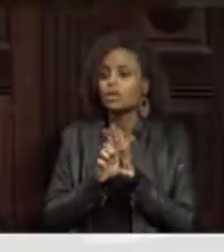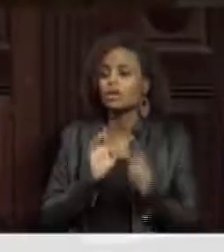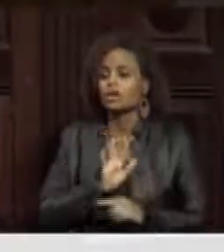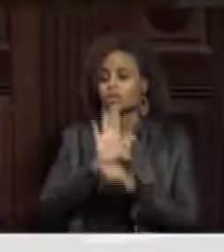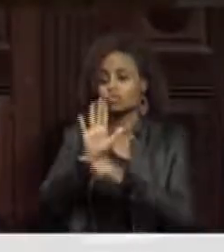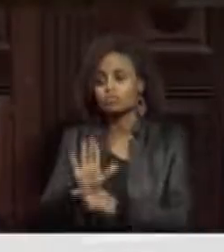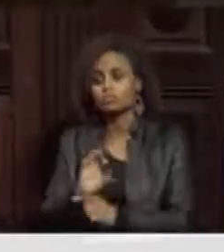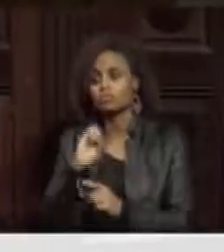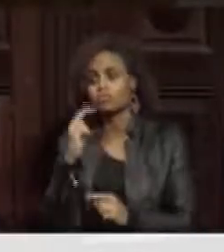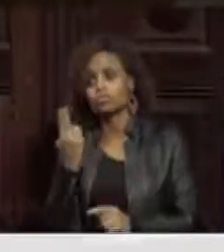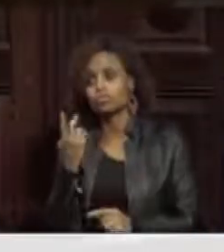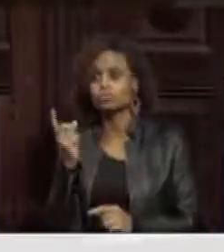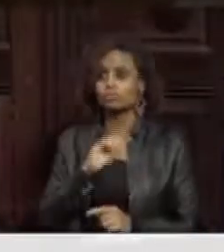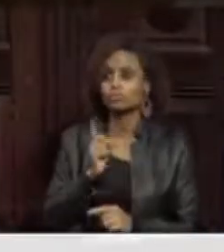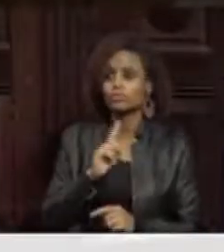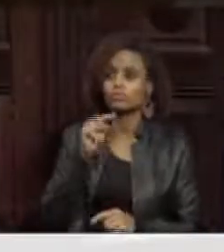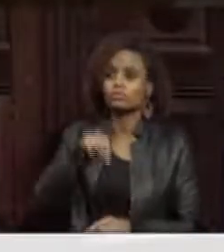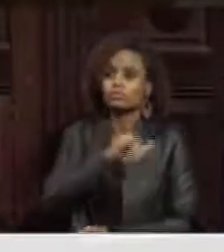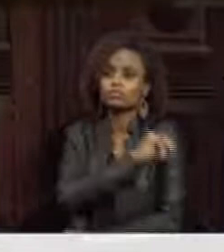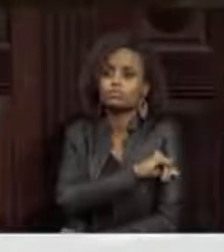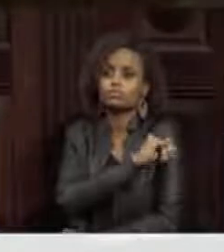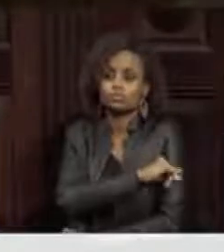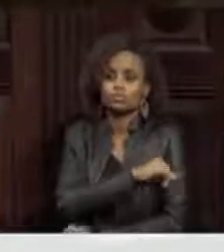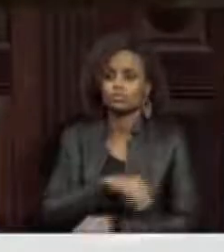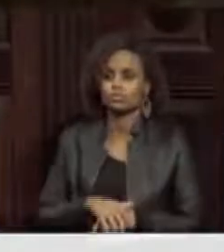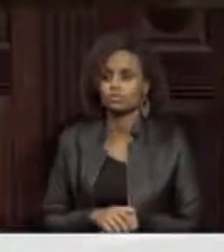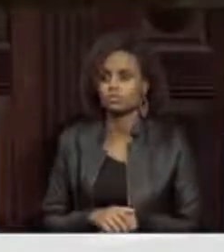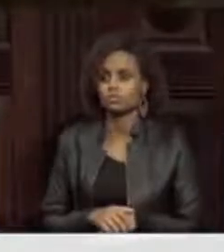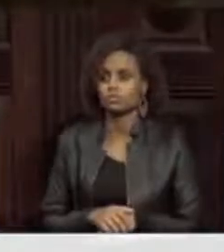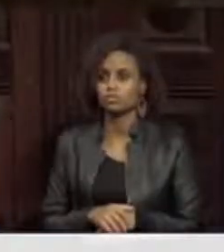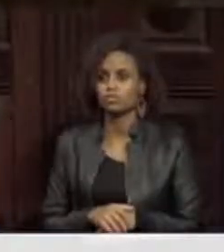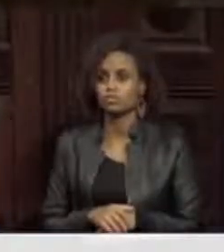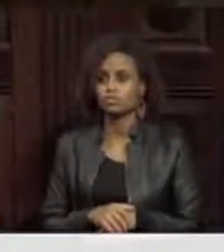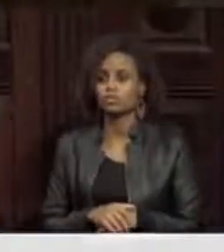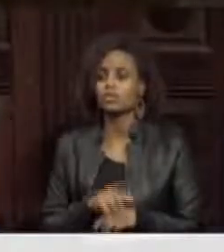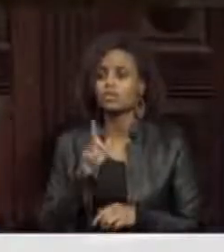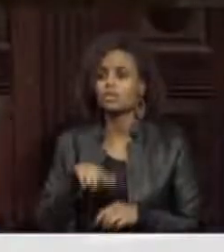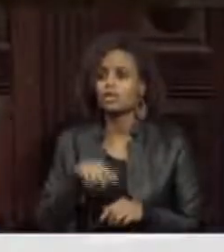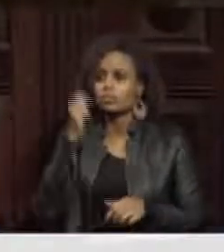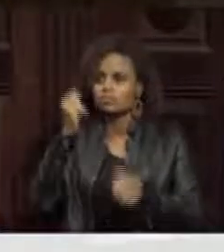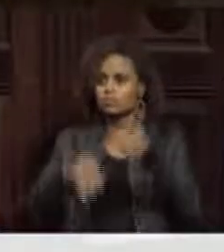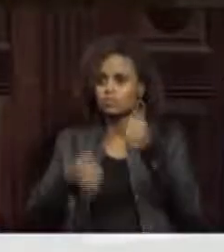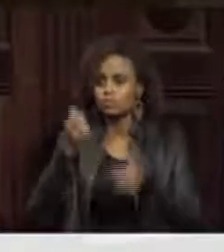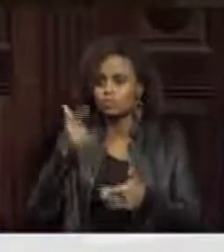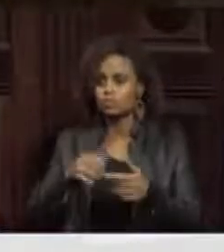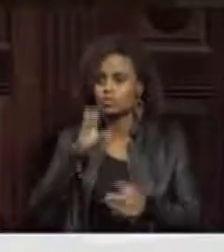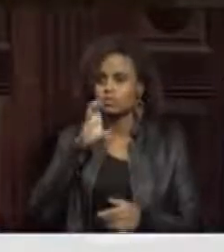Janeiro. Já foi dado parecer na CCJ.